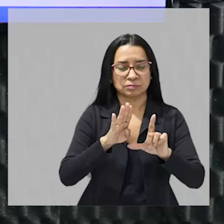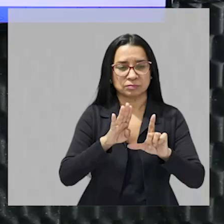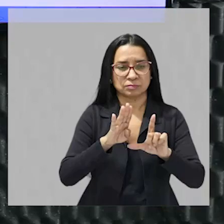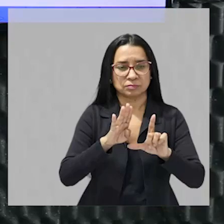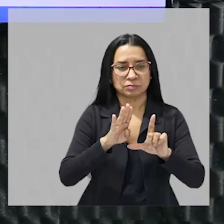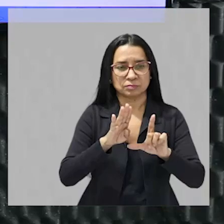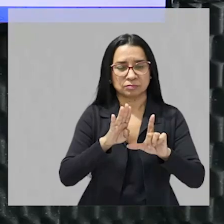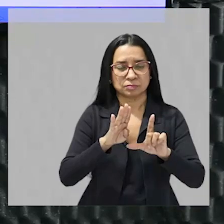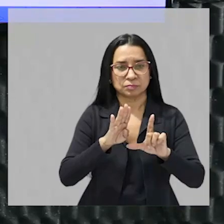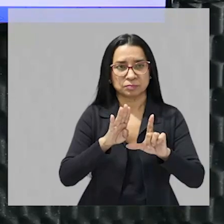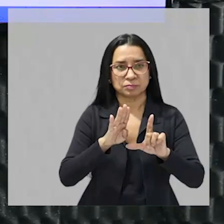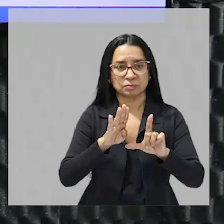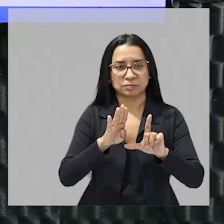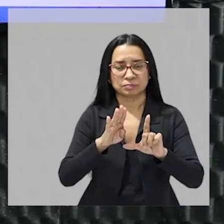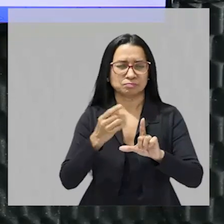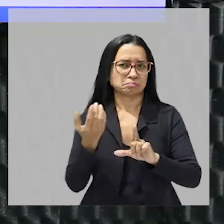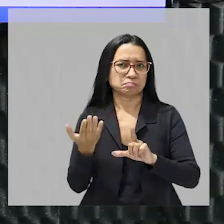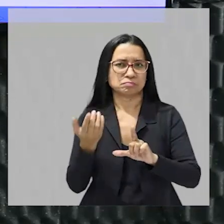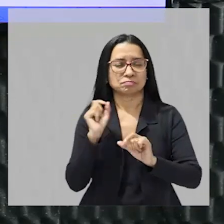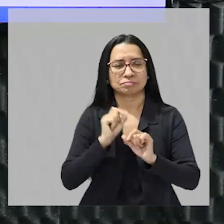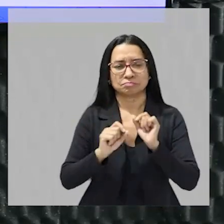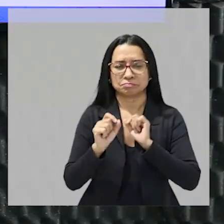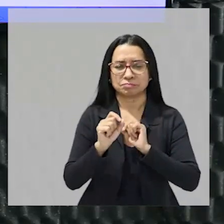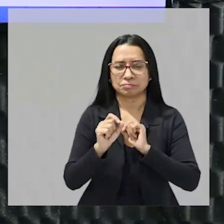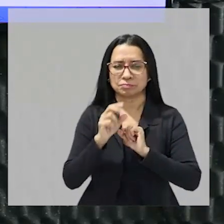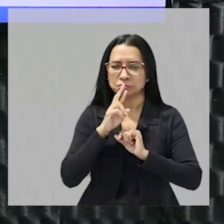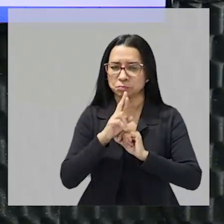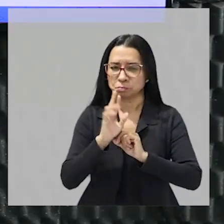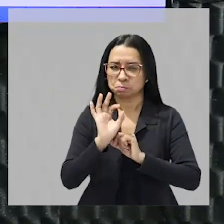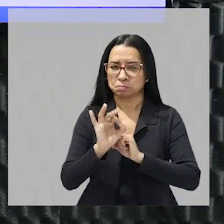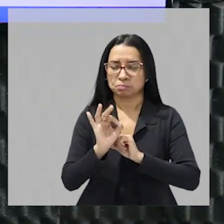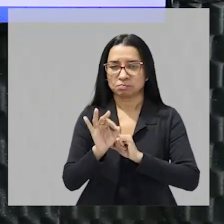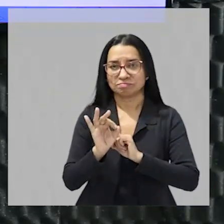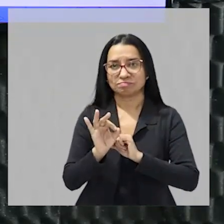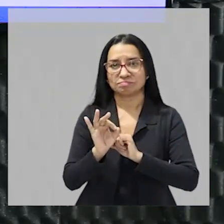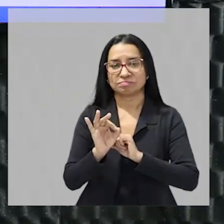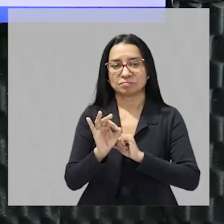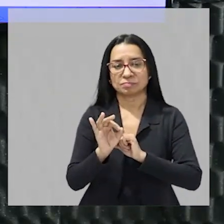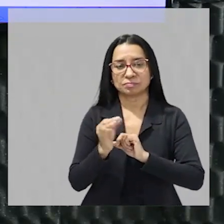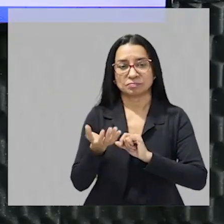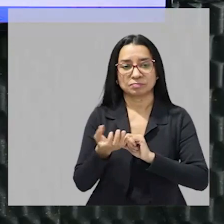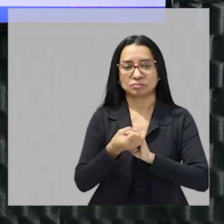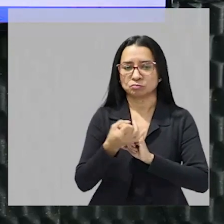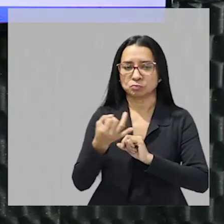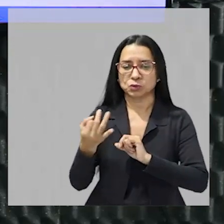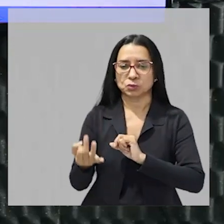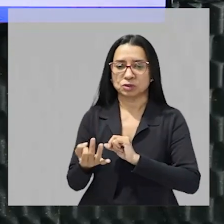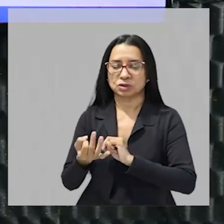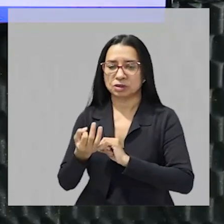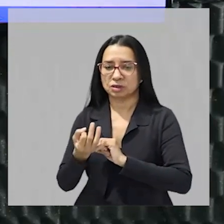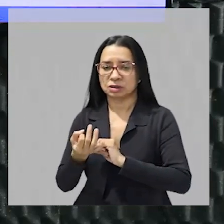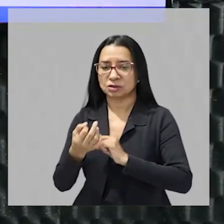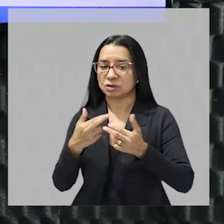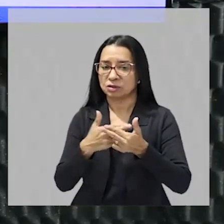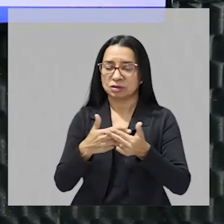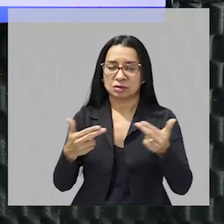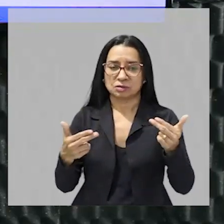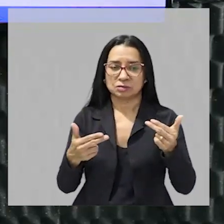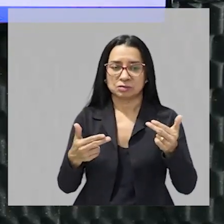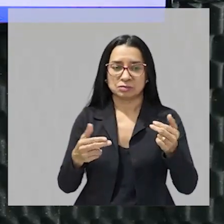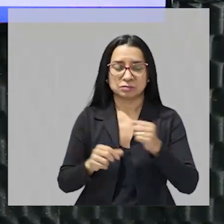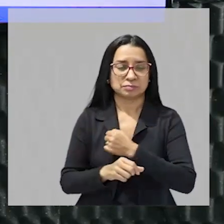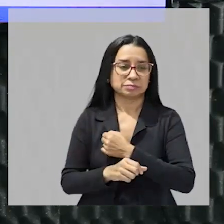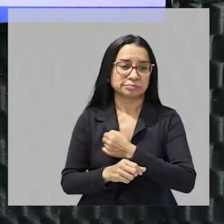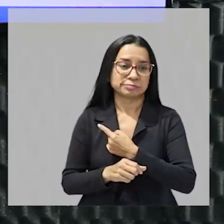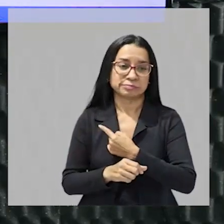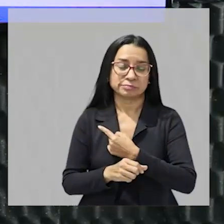recursos? Será que o uso dos combustíveis fósseis vai aumentar a quantidade de recursos? Na realidade, vai diminuir, se for nessa perspectiva.